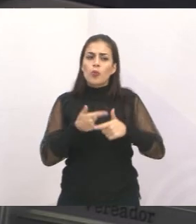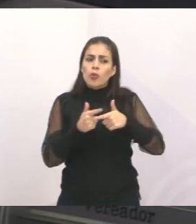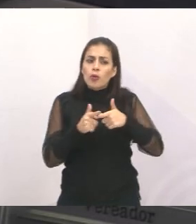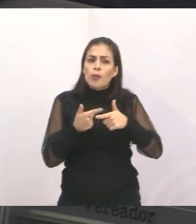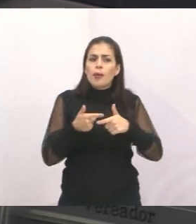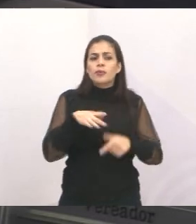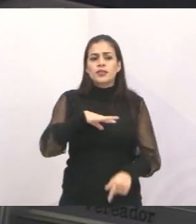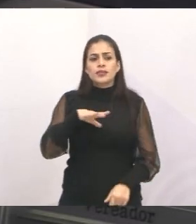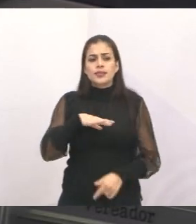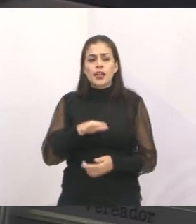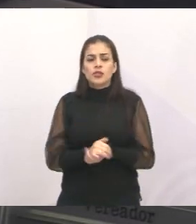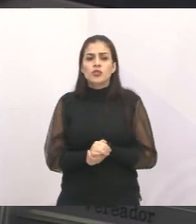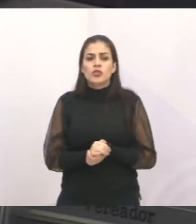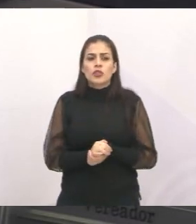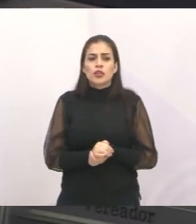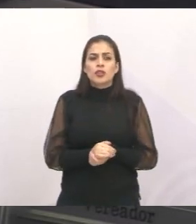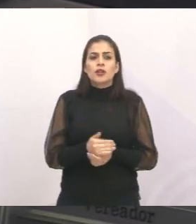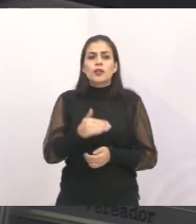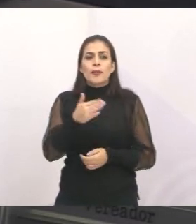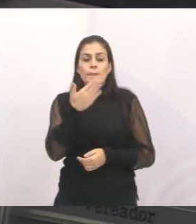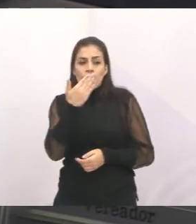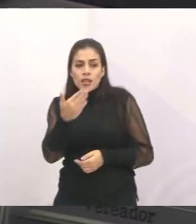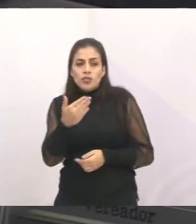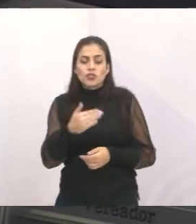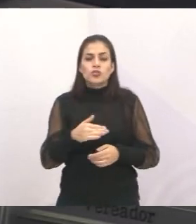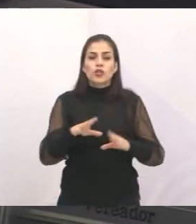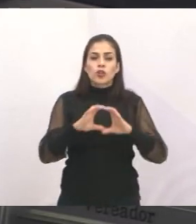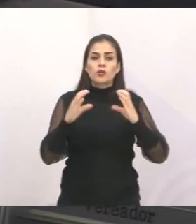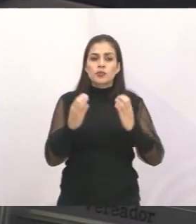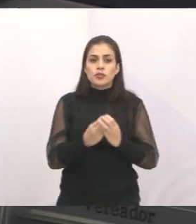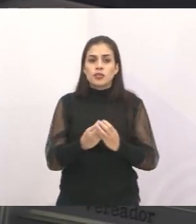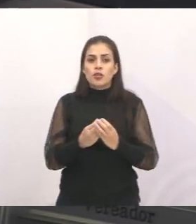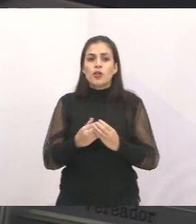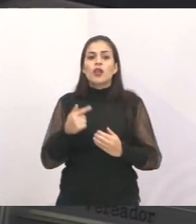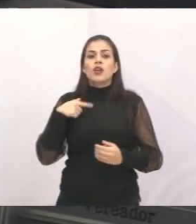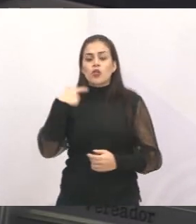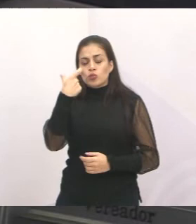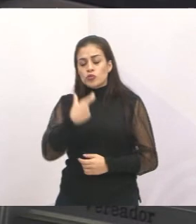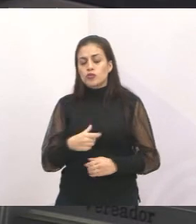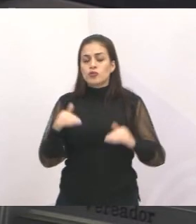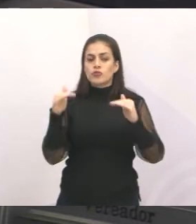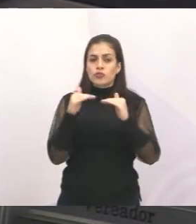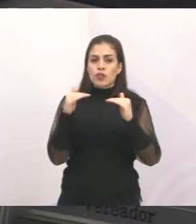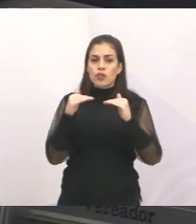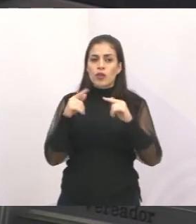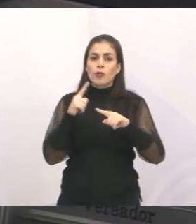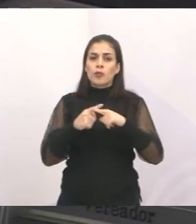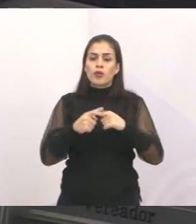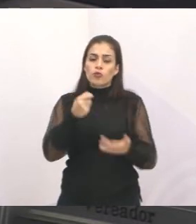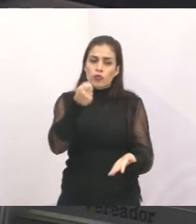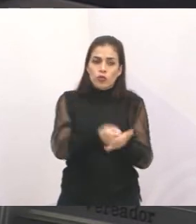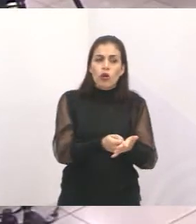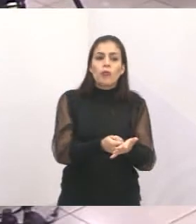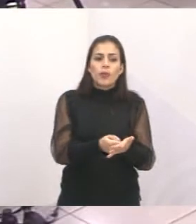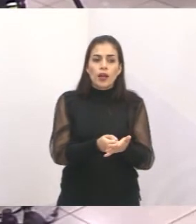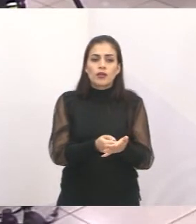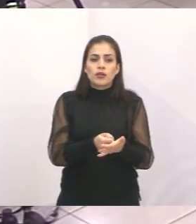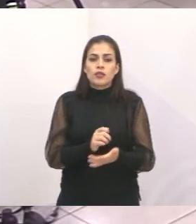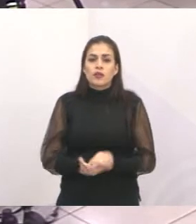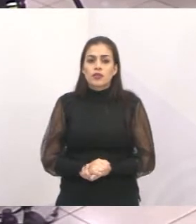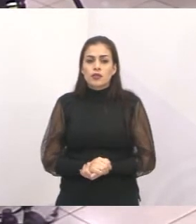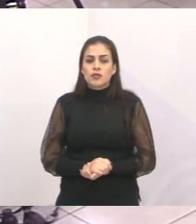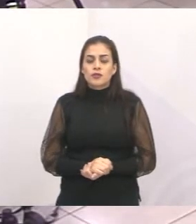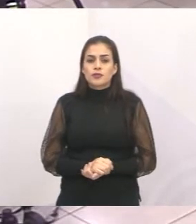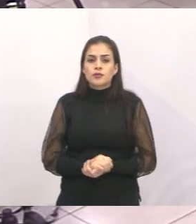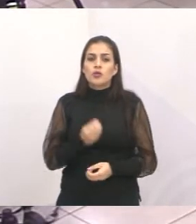minha solicitação à comissão e sou favorável, porque vou cobrar mais eficiência na prestação do serviço.